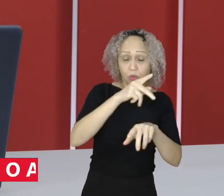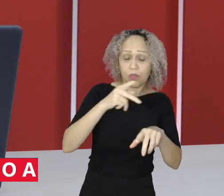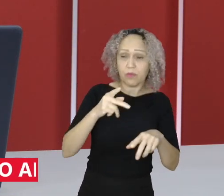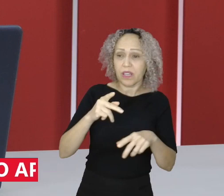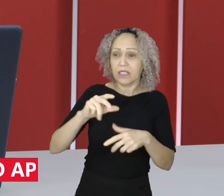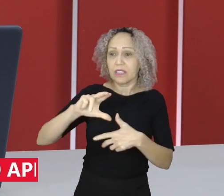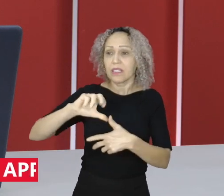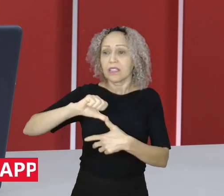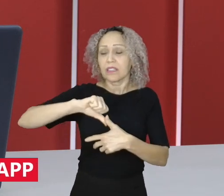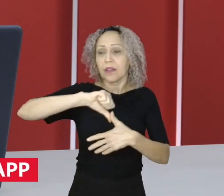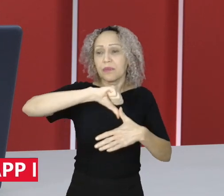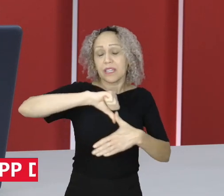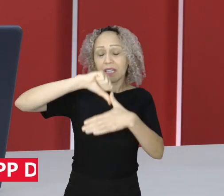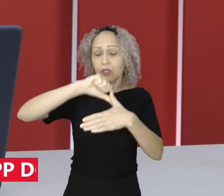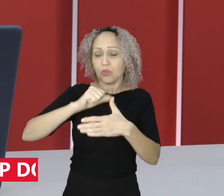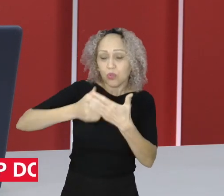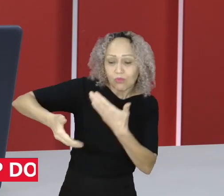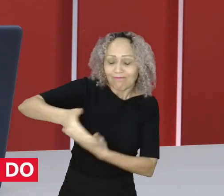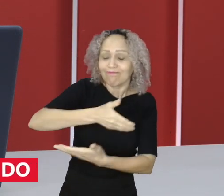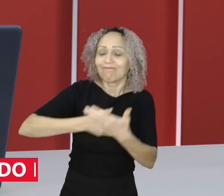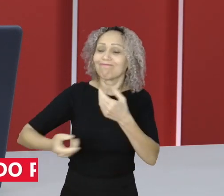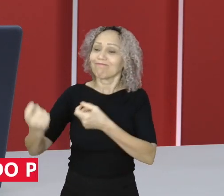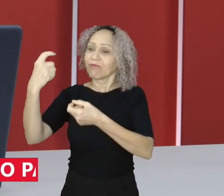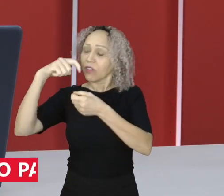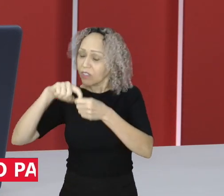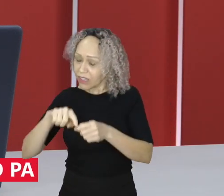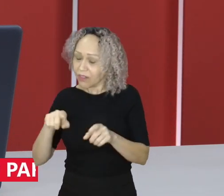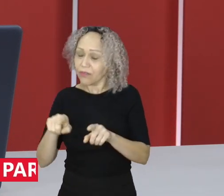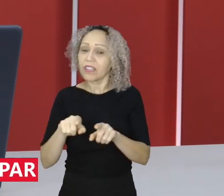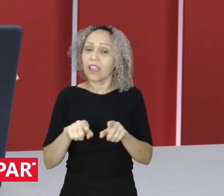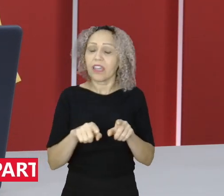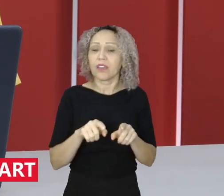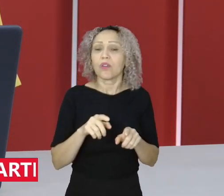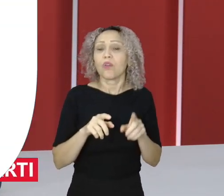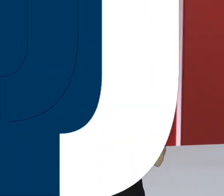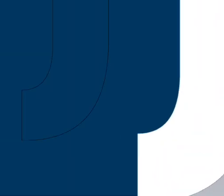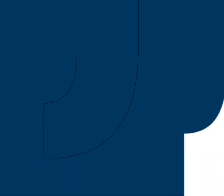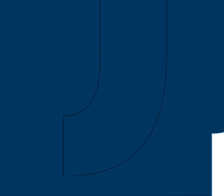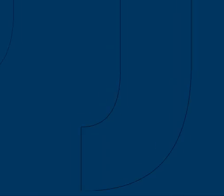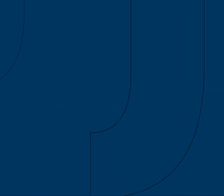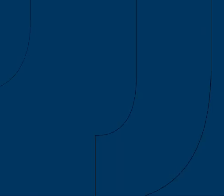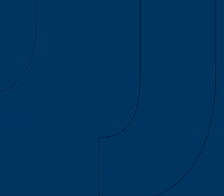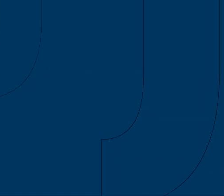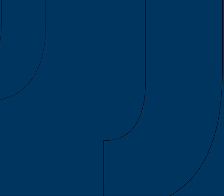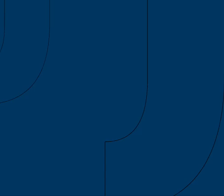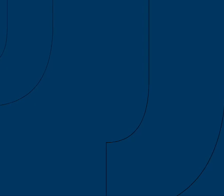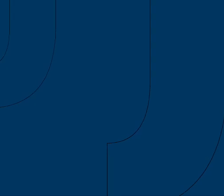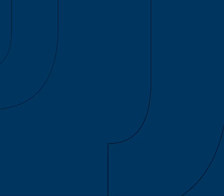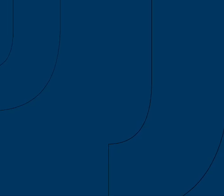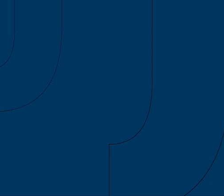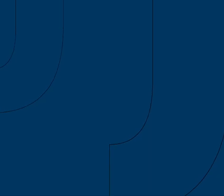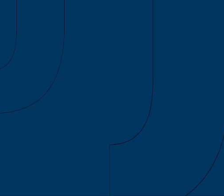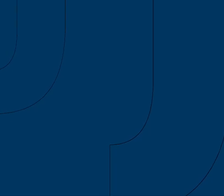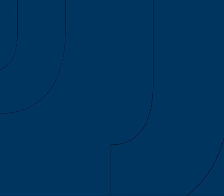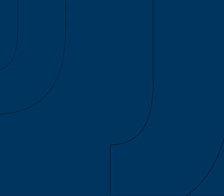da entrevista com o deputado federal pelo PT de São Paulo, Arlindo Chinaglia.